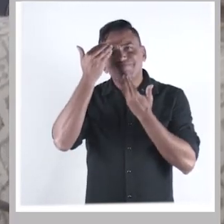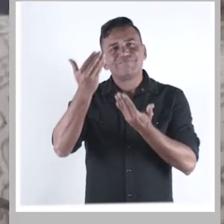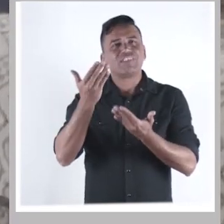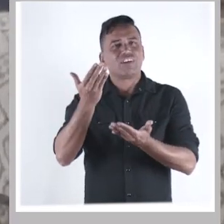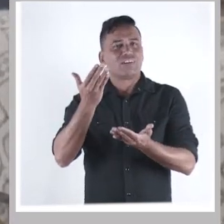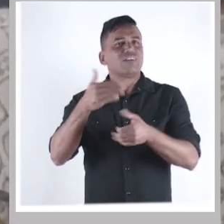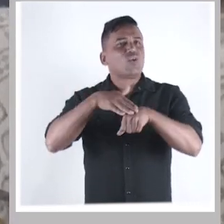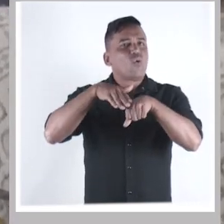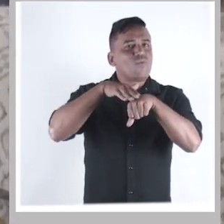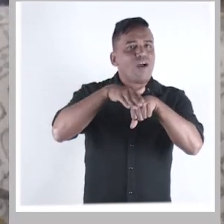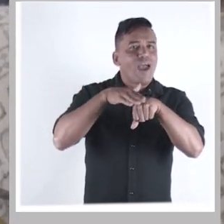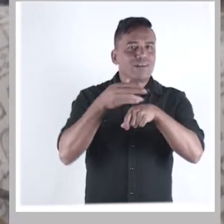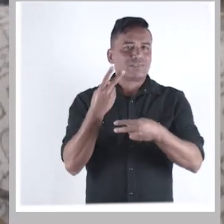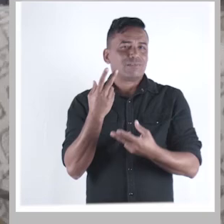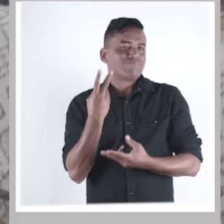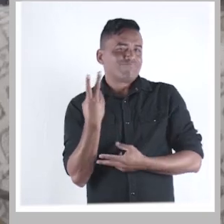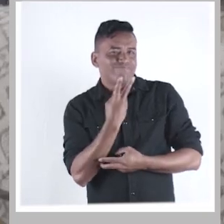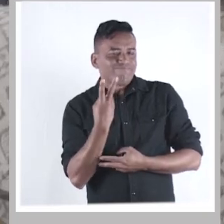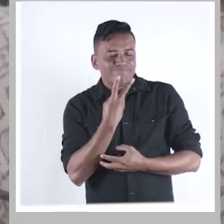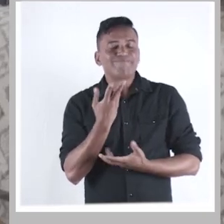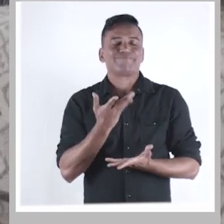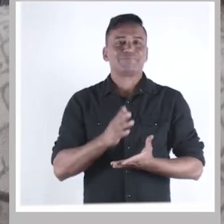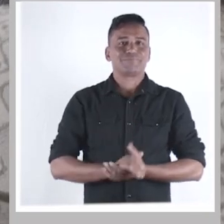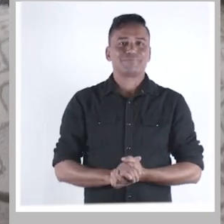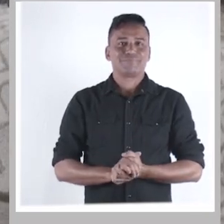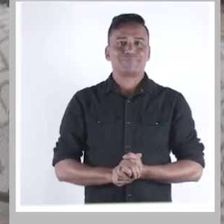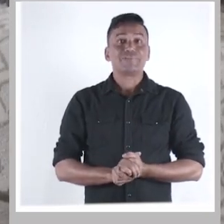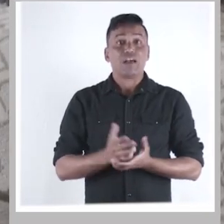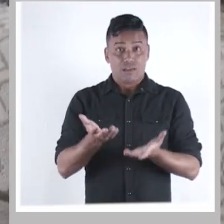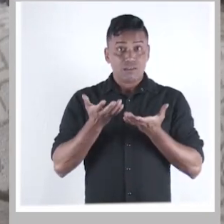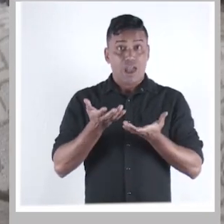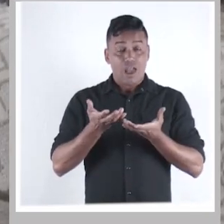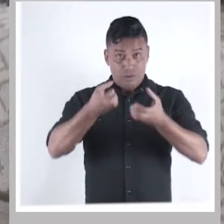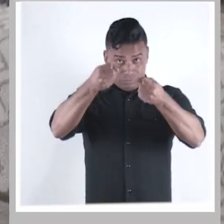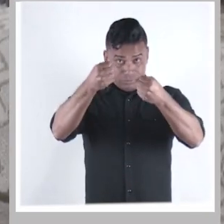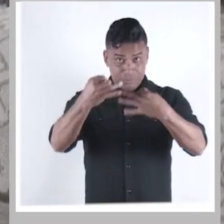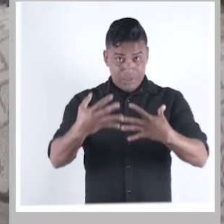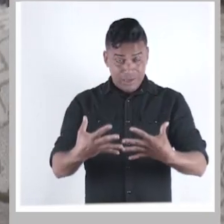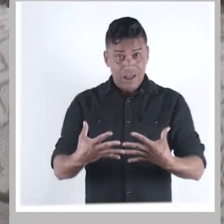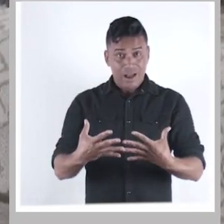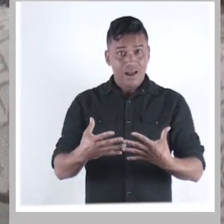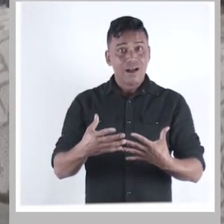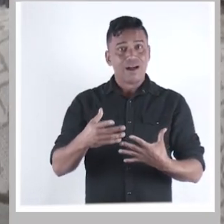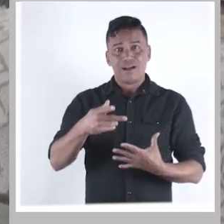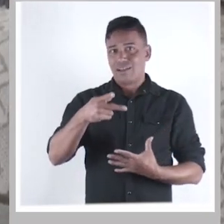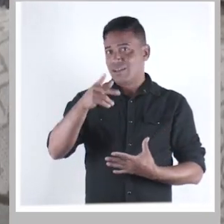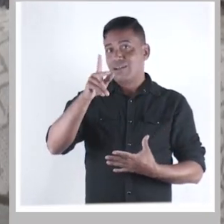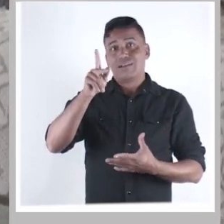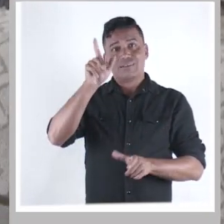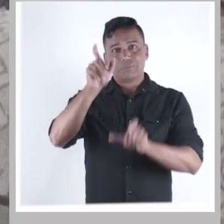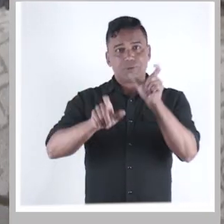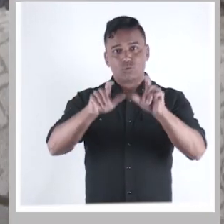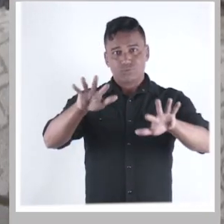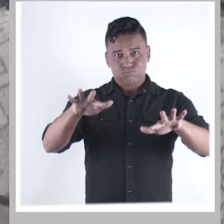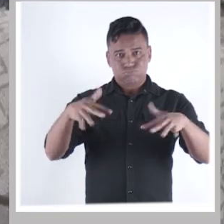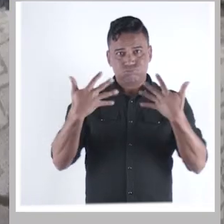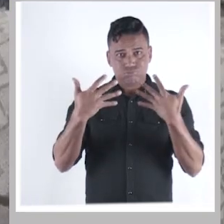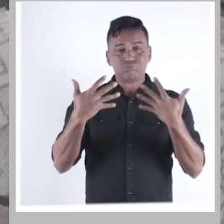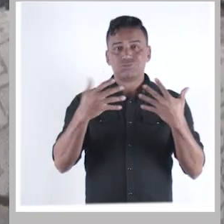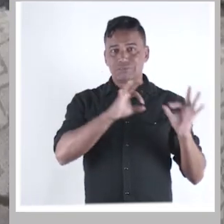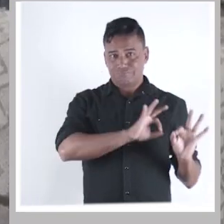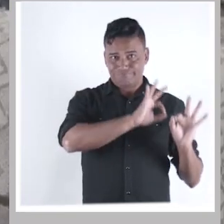Agradeço muito, muito, muito por essa conversa e quero falar para quem está